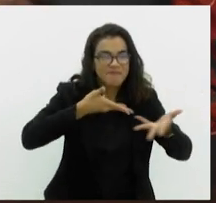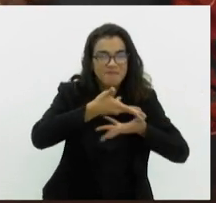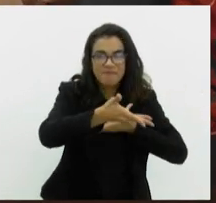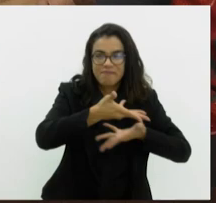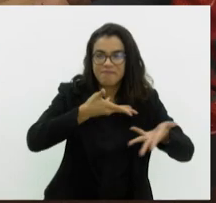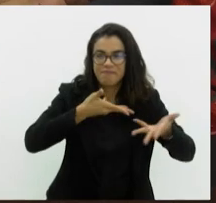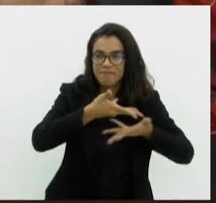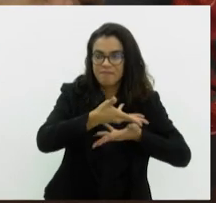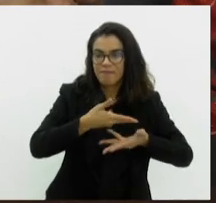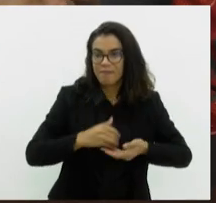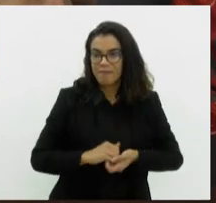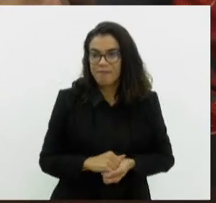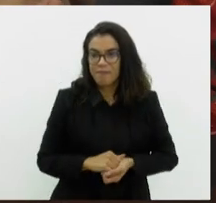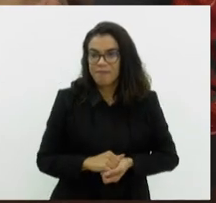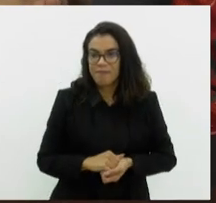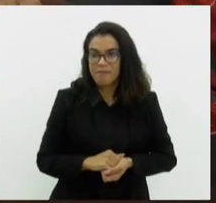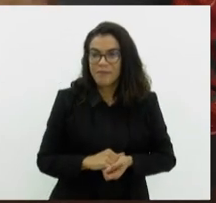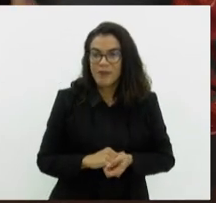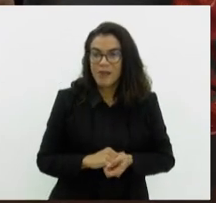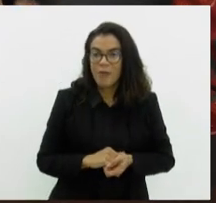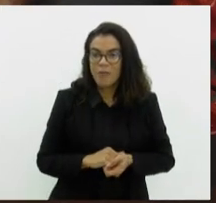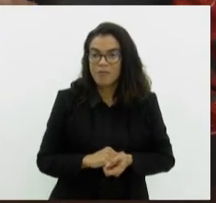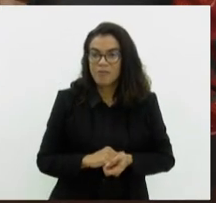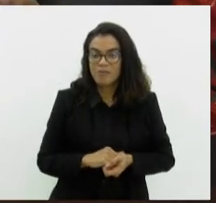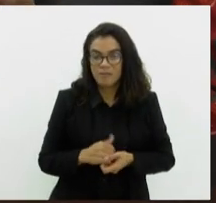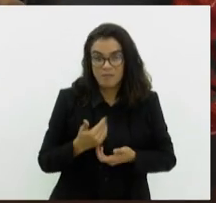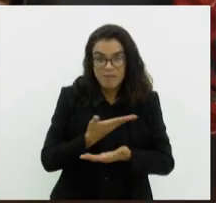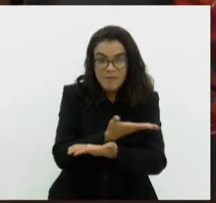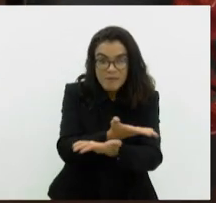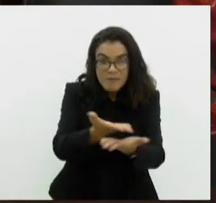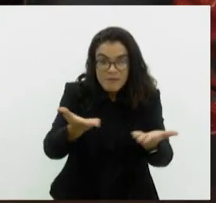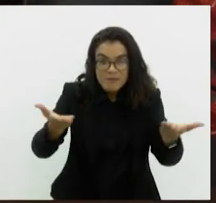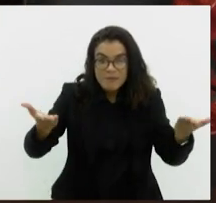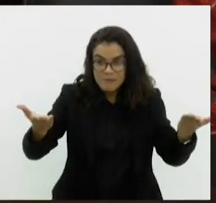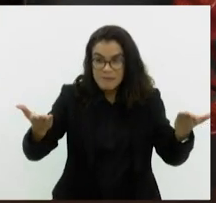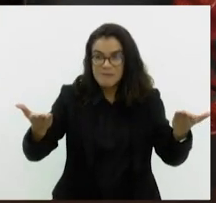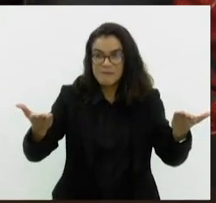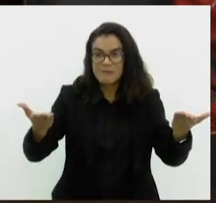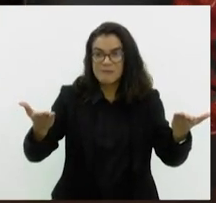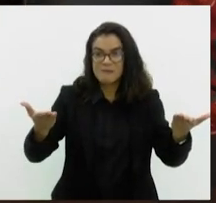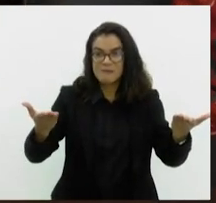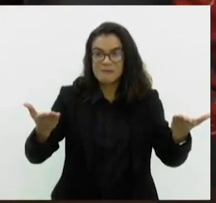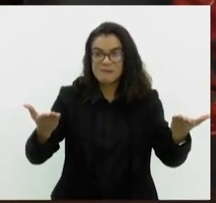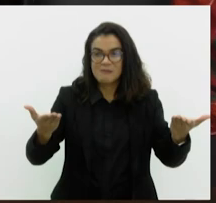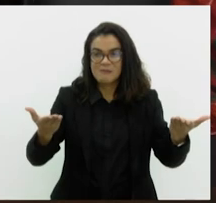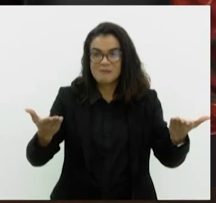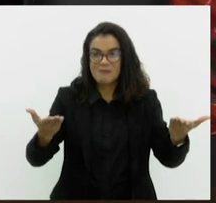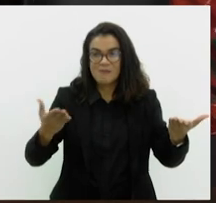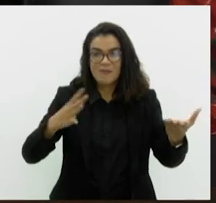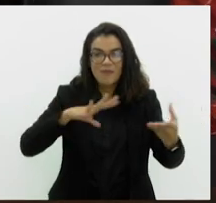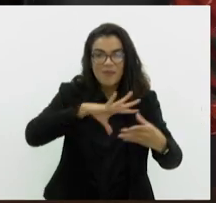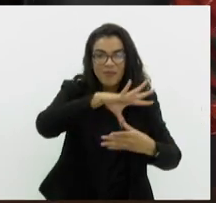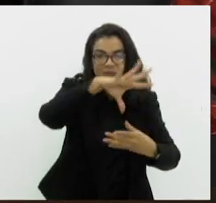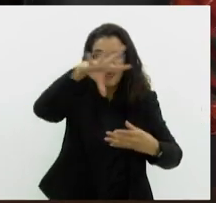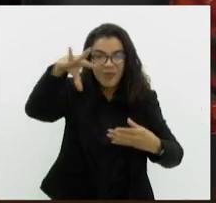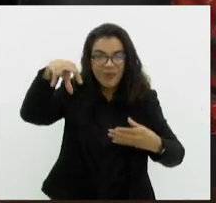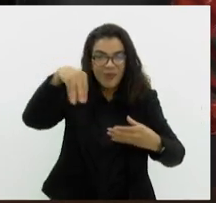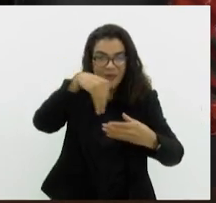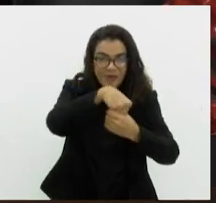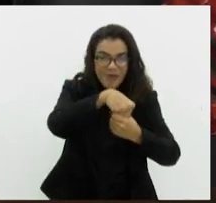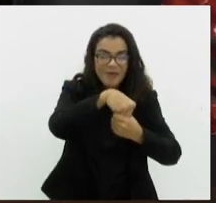isso, senhores, meu povo, está contido nos